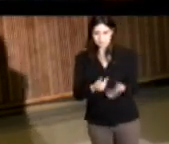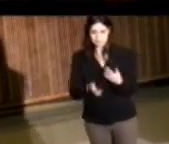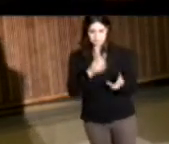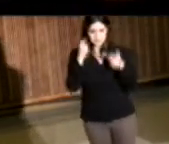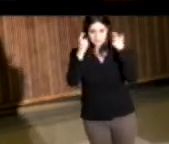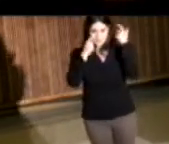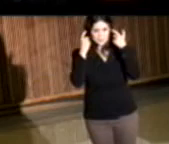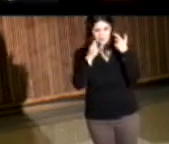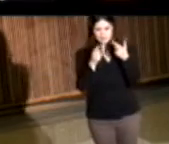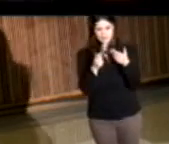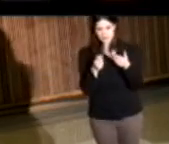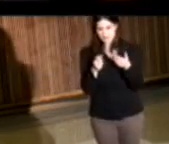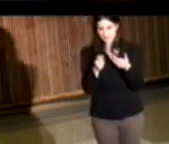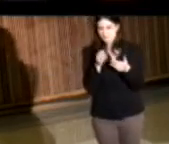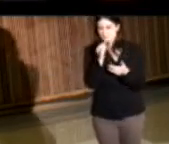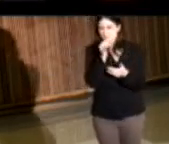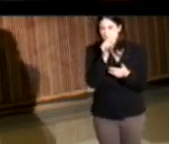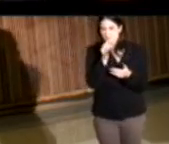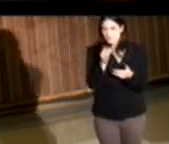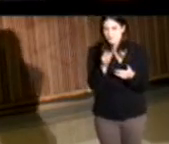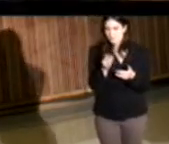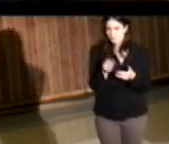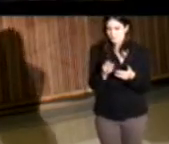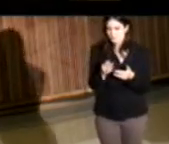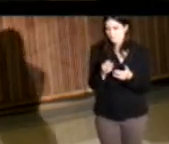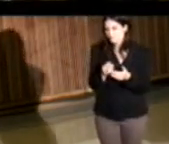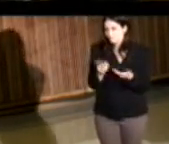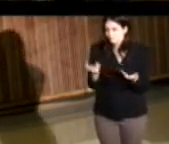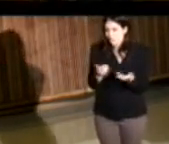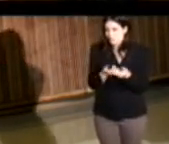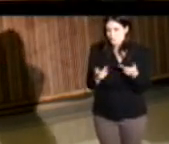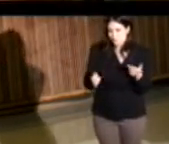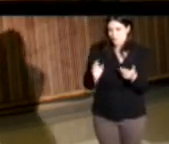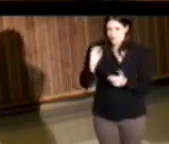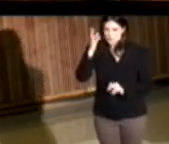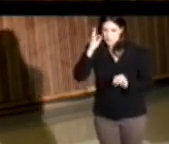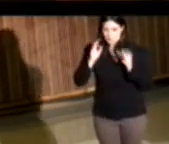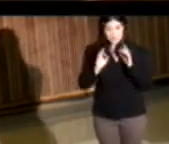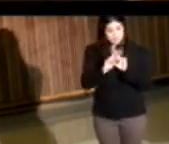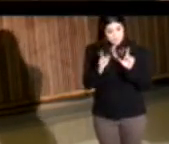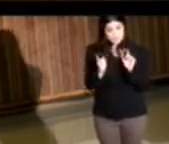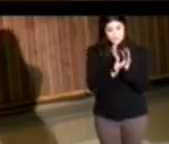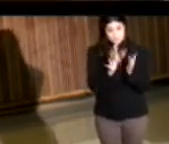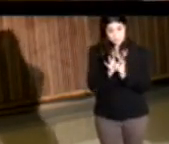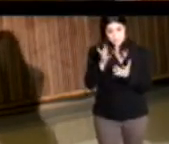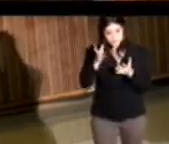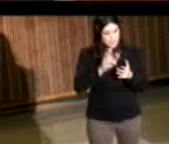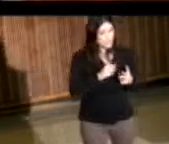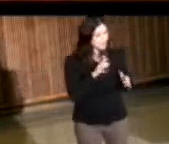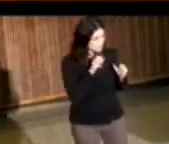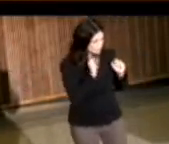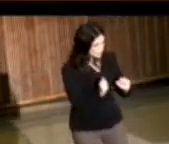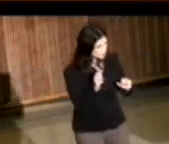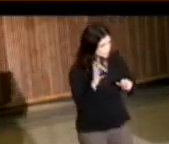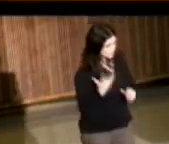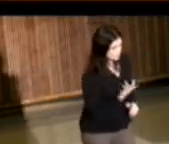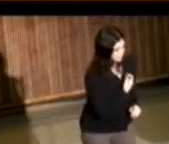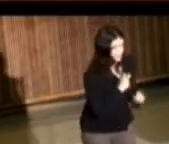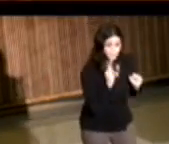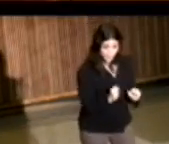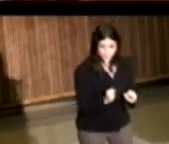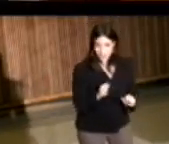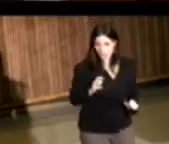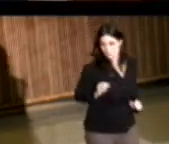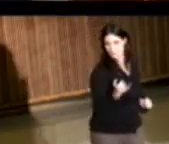enxergando o que Ele pode fazer em nós. Eu estava numa reunião segunda-feira em São Paulo